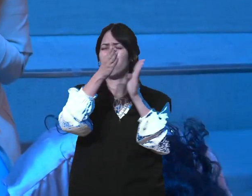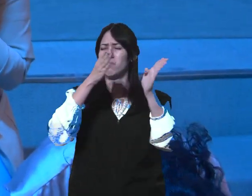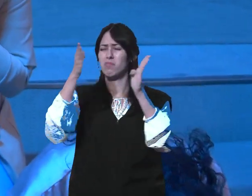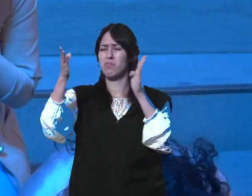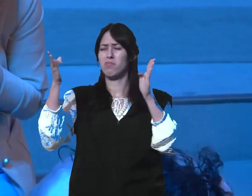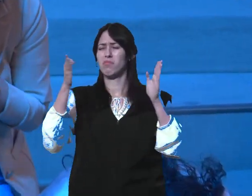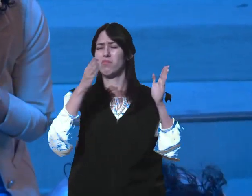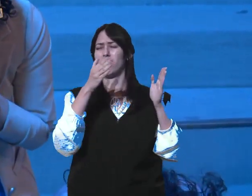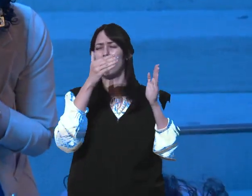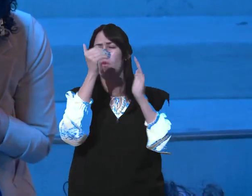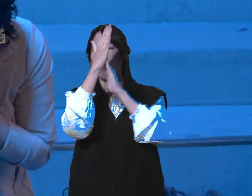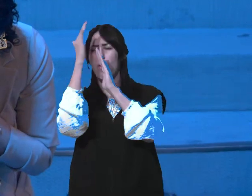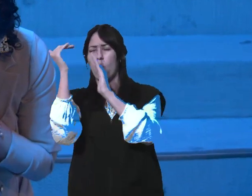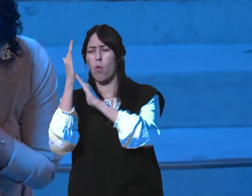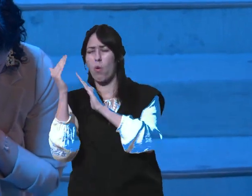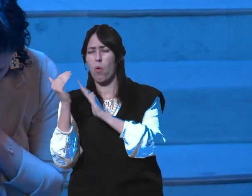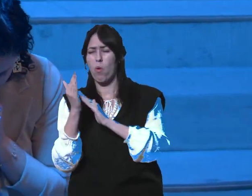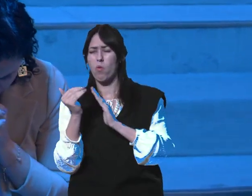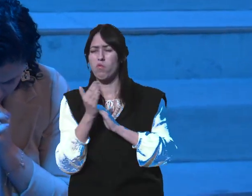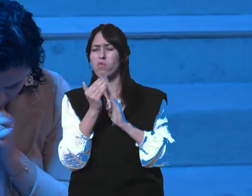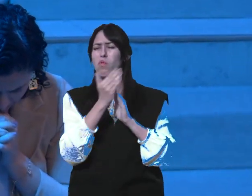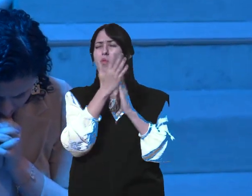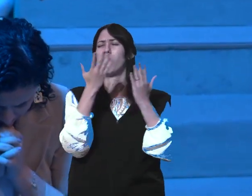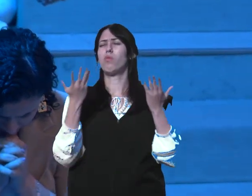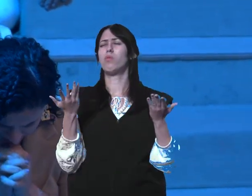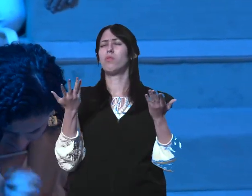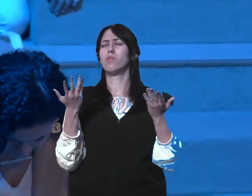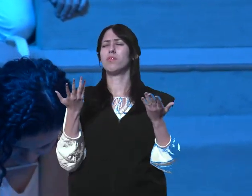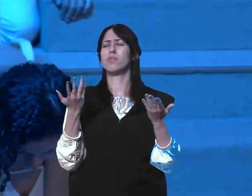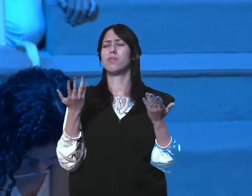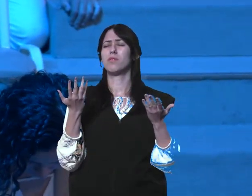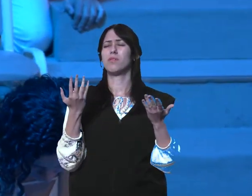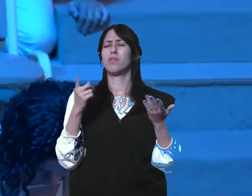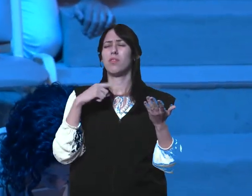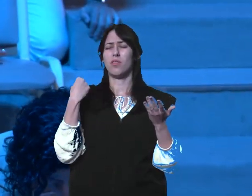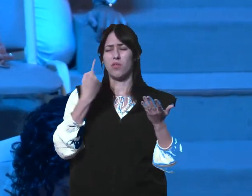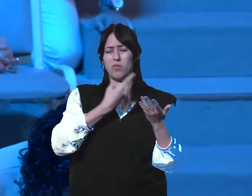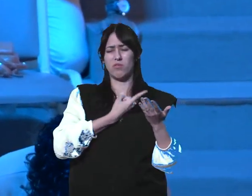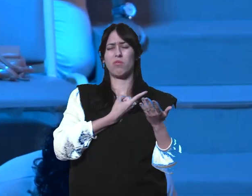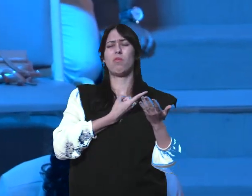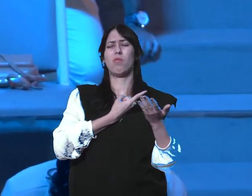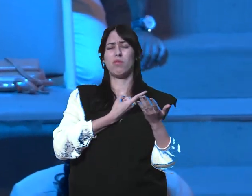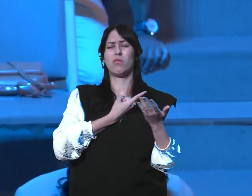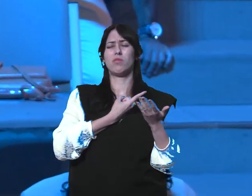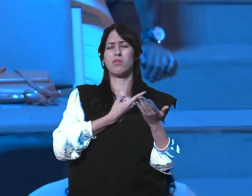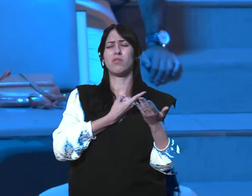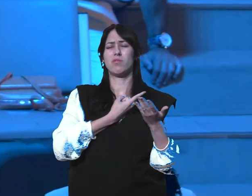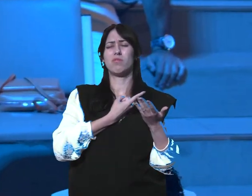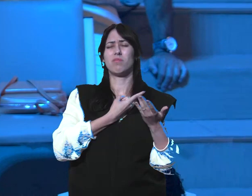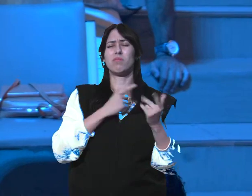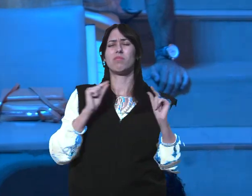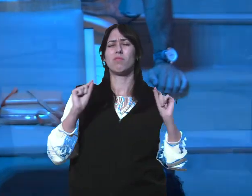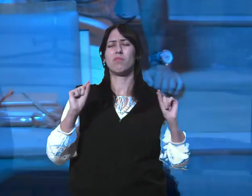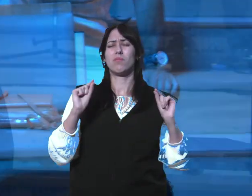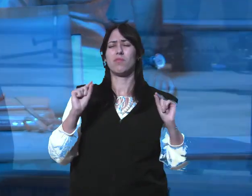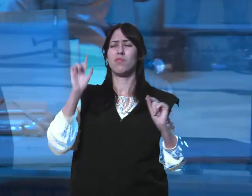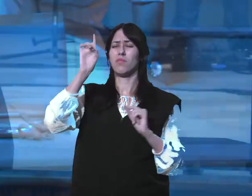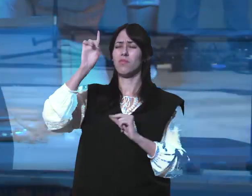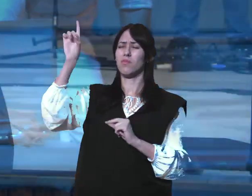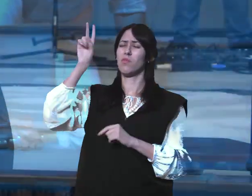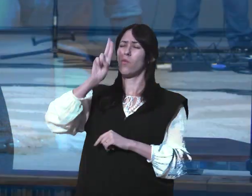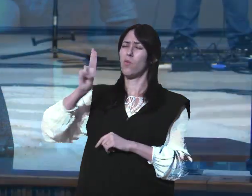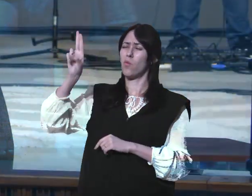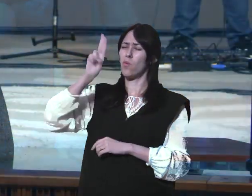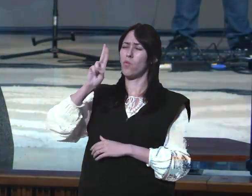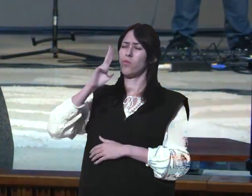louvor, que ali onde nós falaremos, que saiam palavras de vida